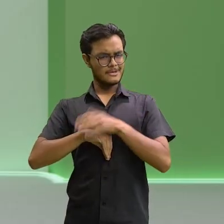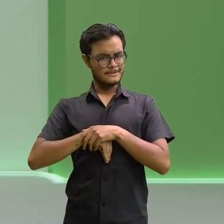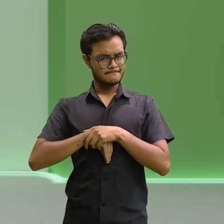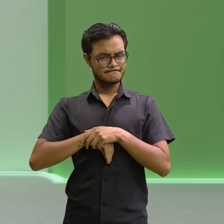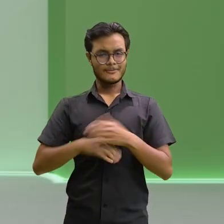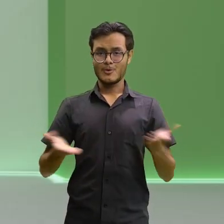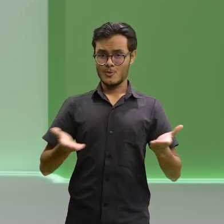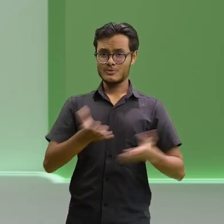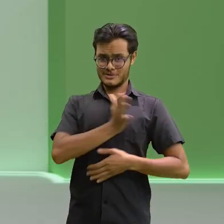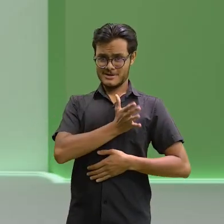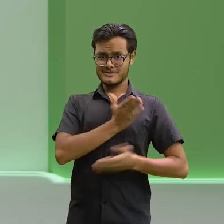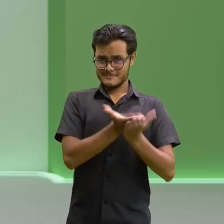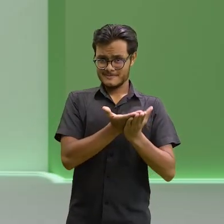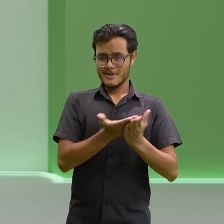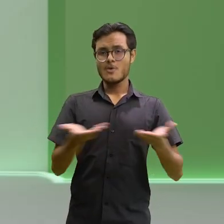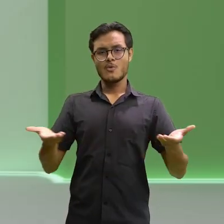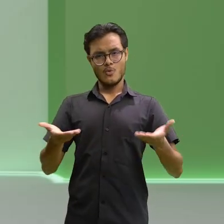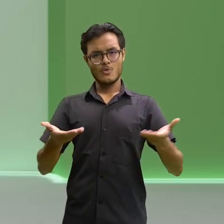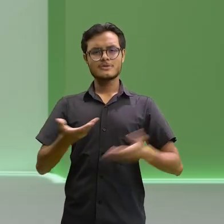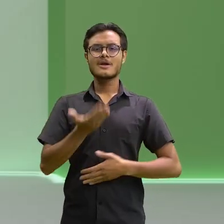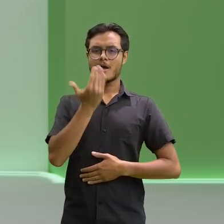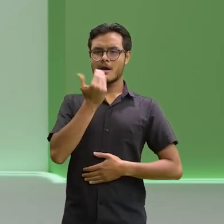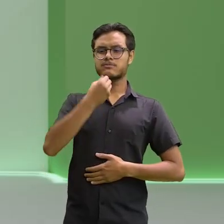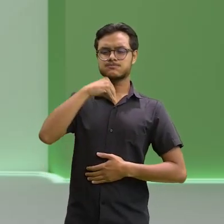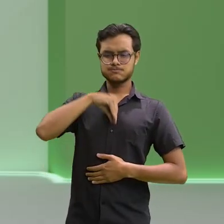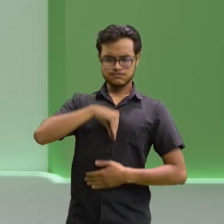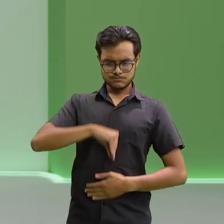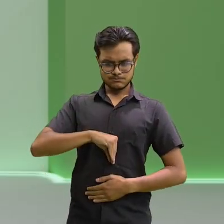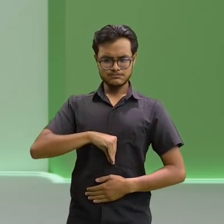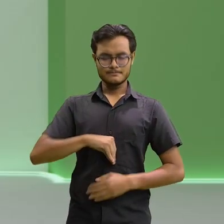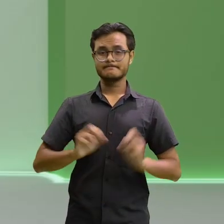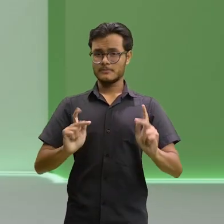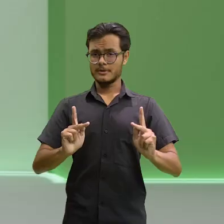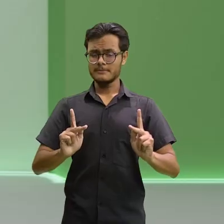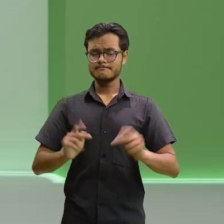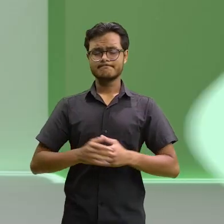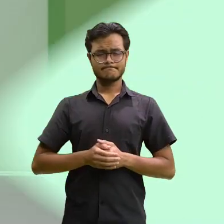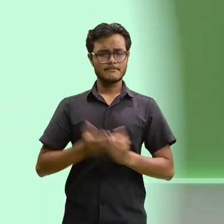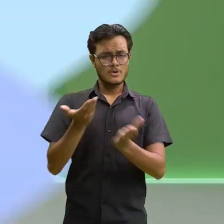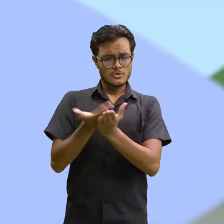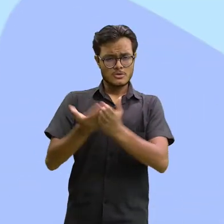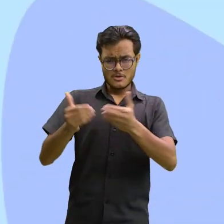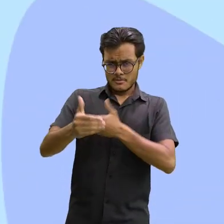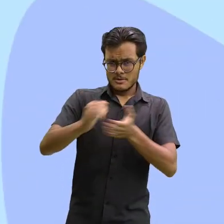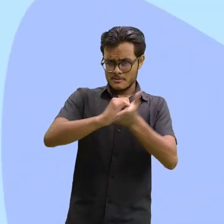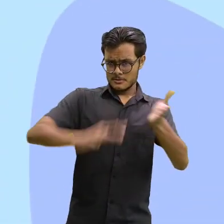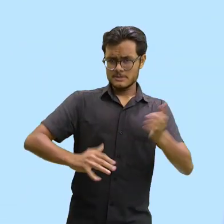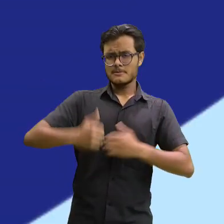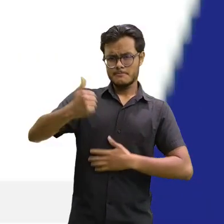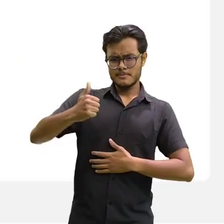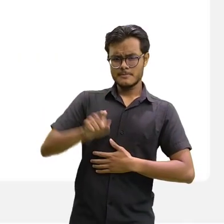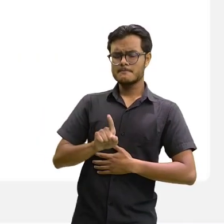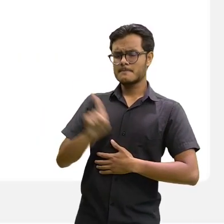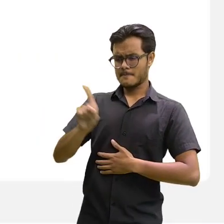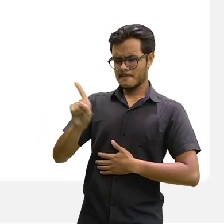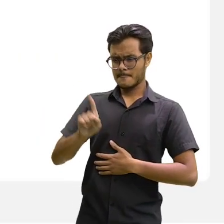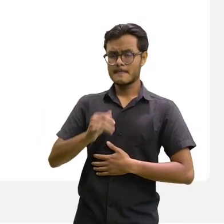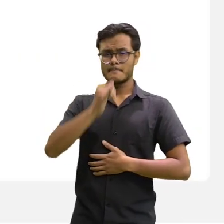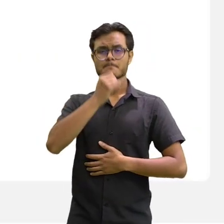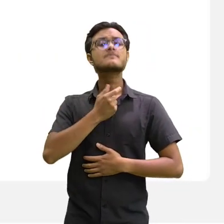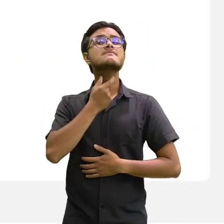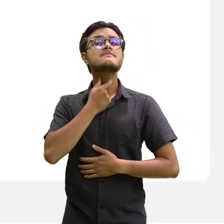hoje é digestório, beleza? E eu preparei uma aula super legal pra gente. Bora para a primeira questão? A